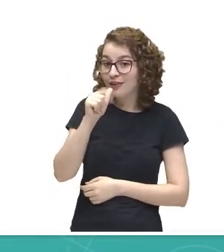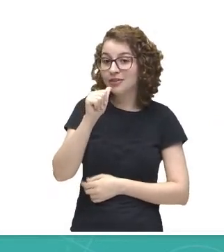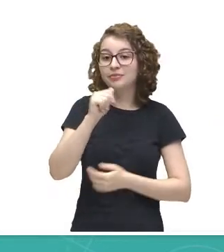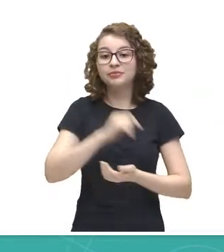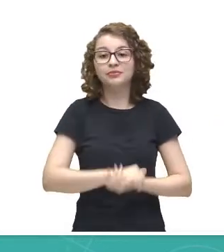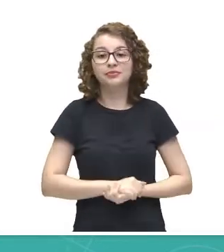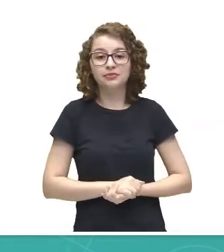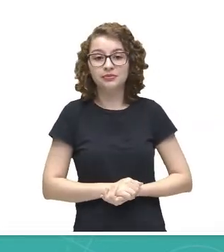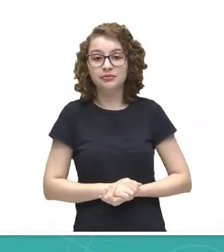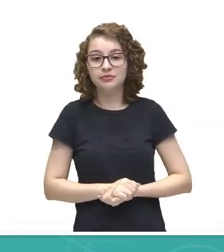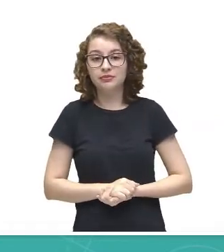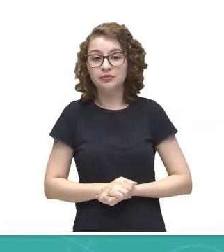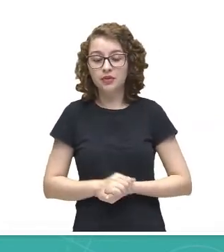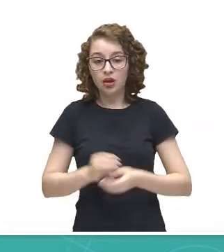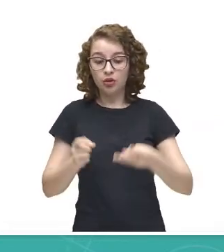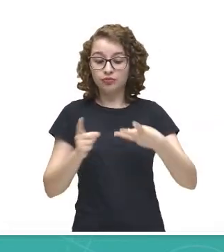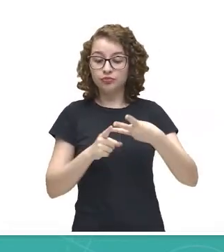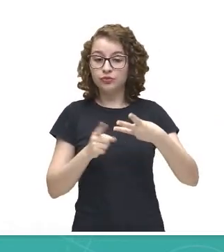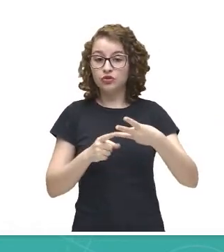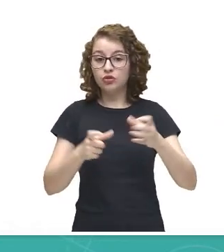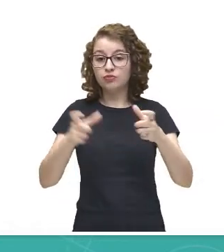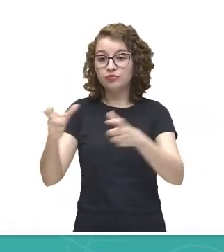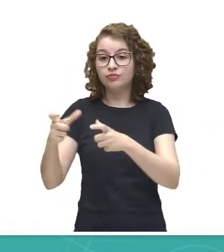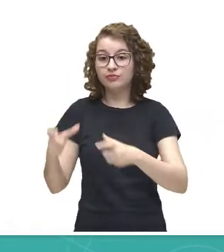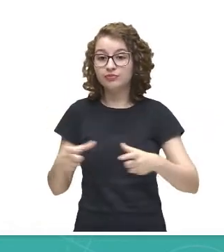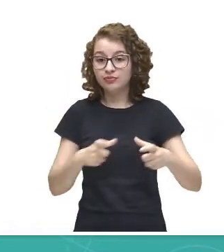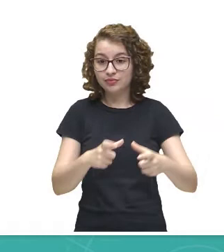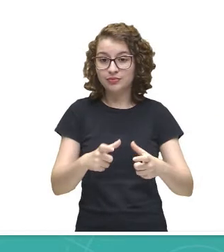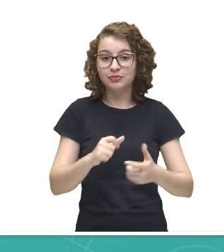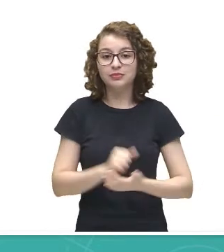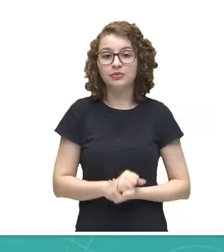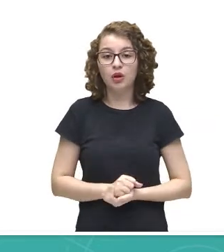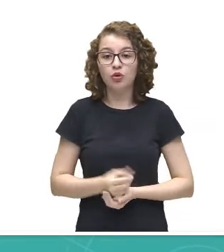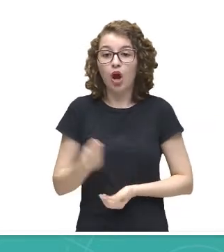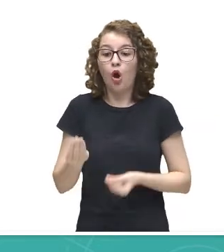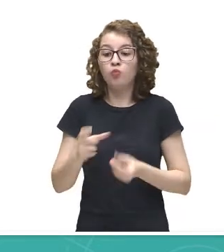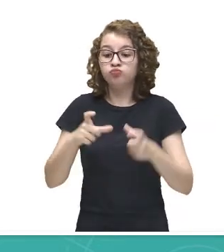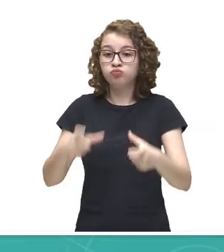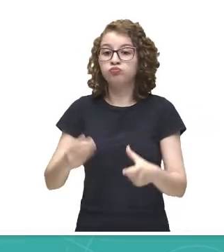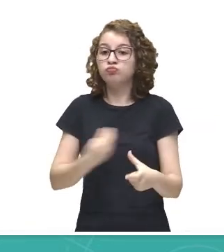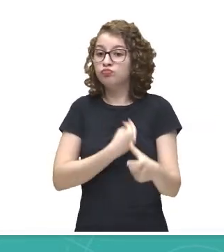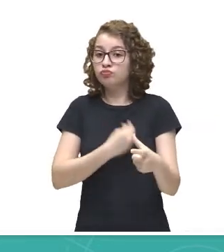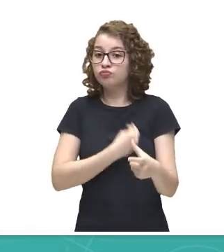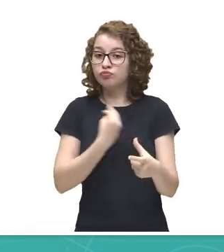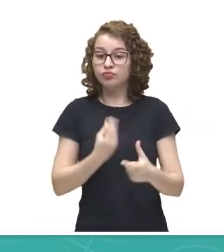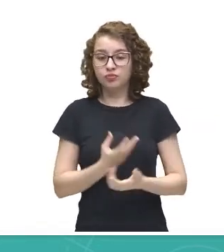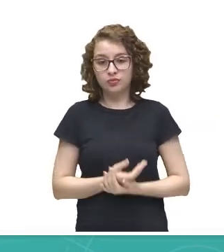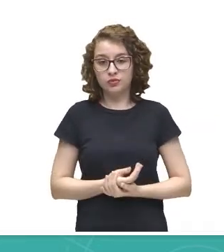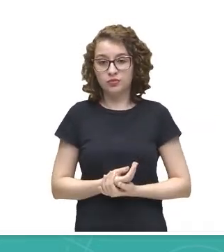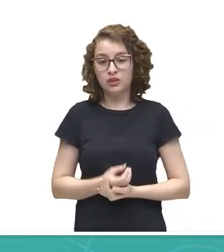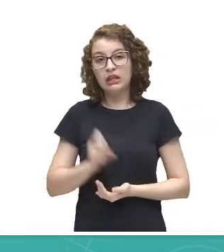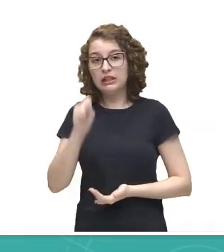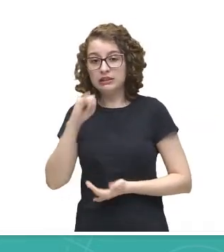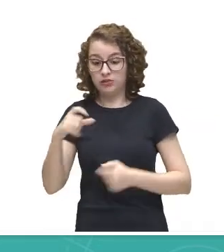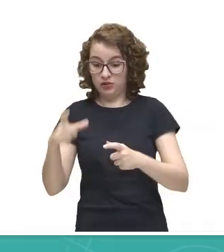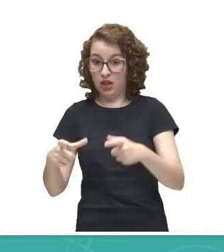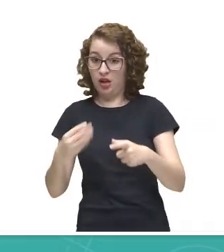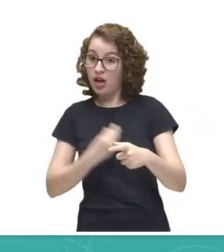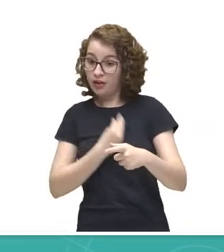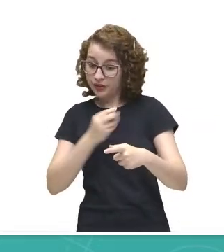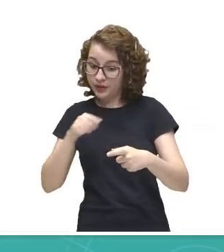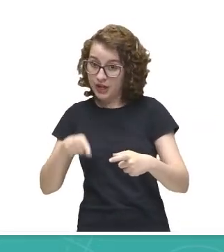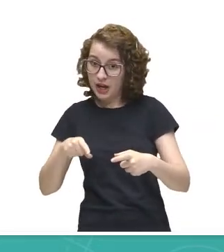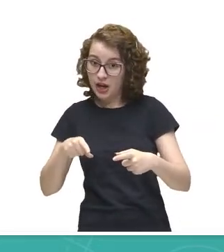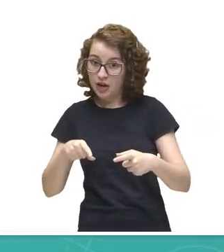o ambiente, que é o lugar onde cada um de nós vivemos, tá? Se onde nós vivemos, nós temos acesso